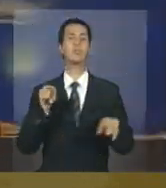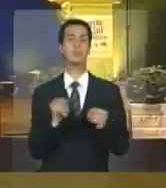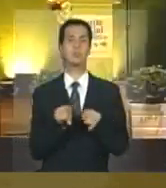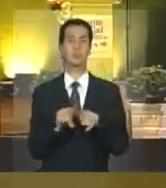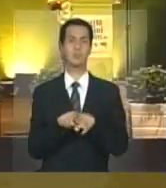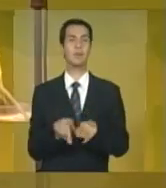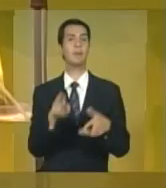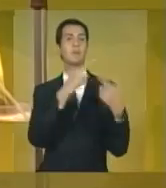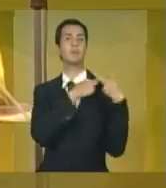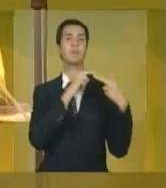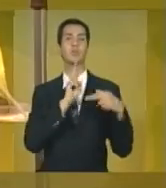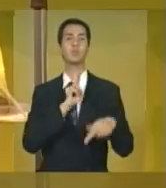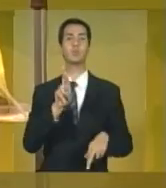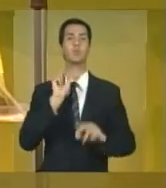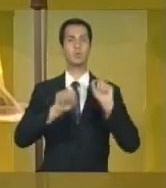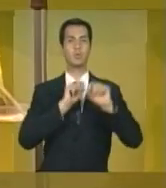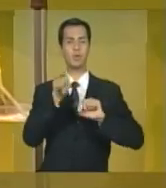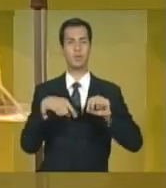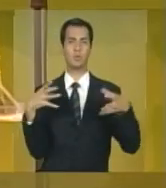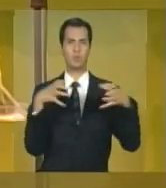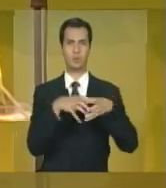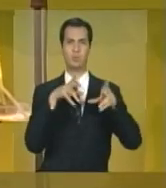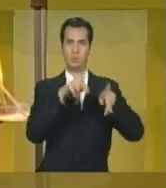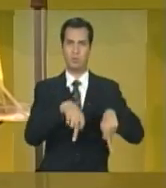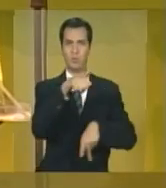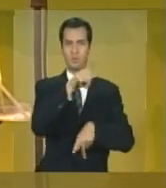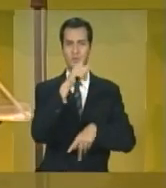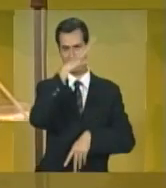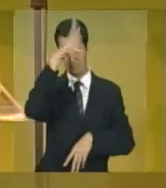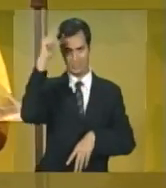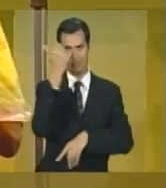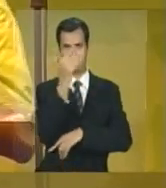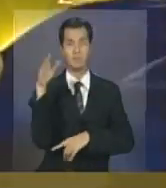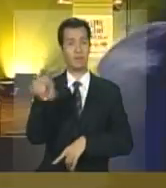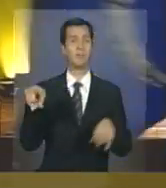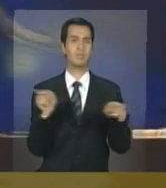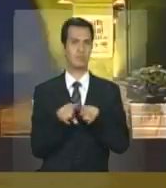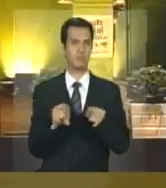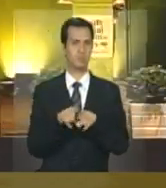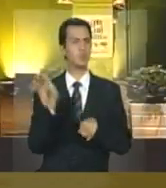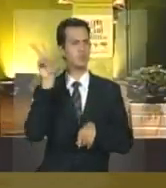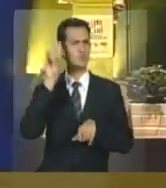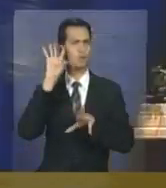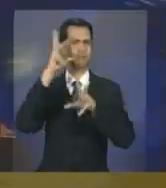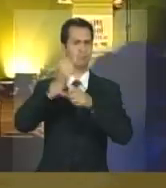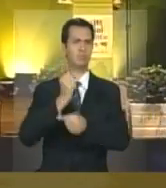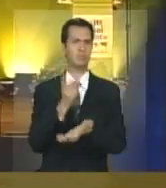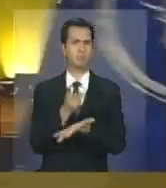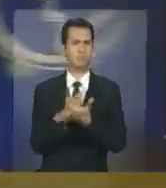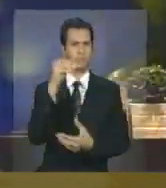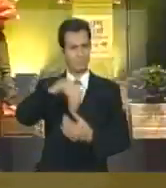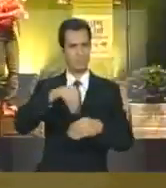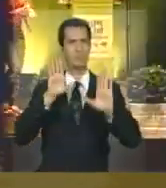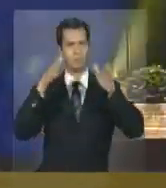povos da Amazônia e história militante do processo do Fórum Social Mundial. Companheira Carmen.